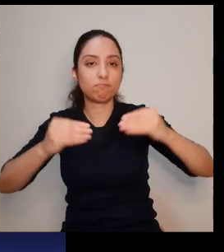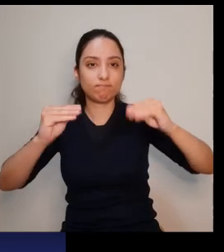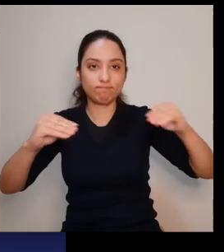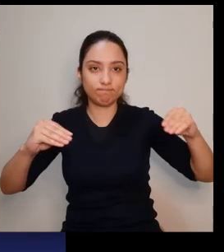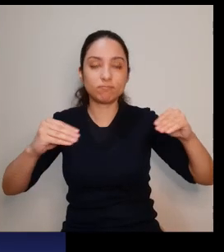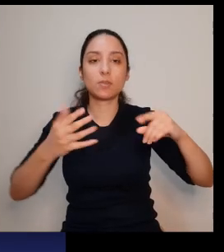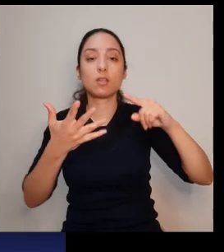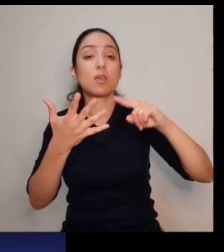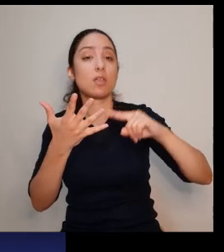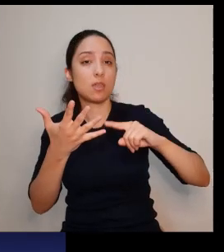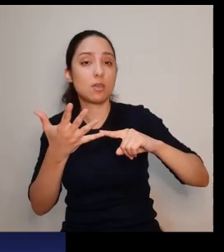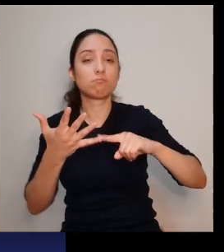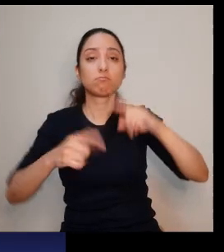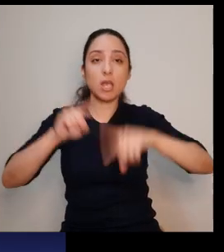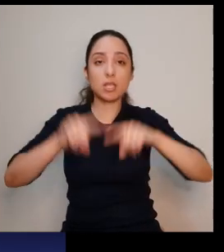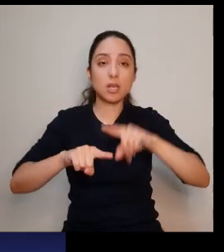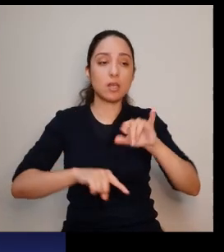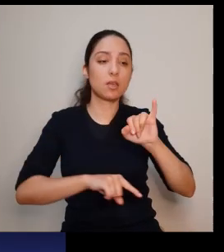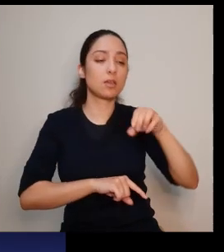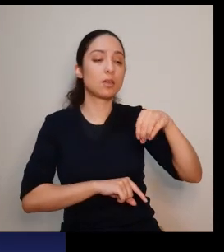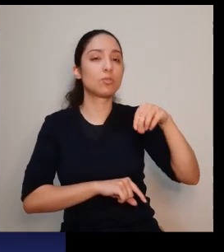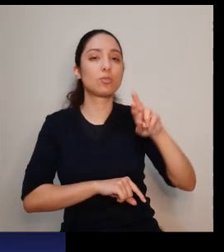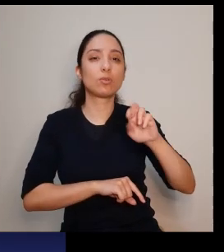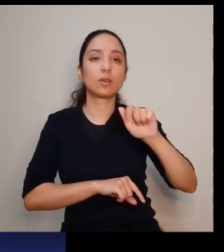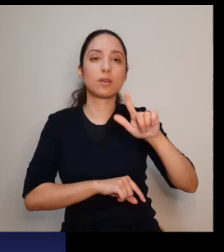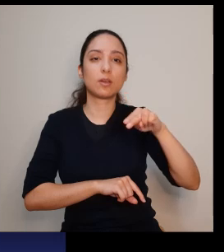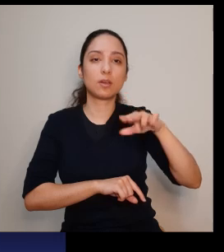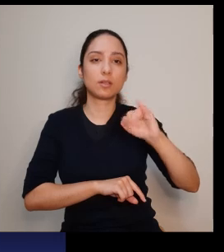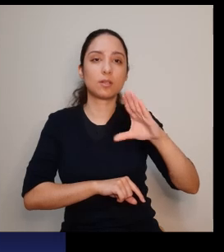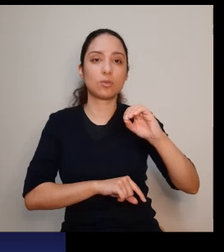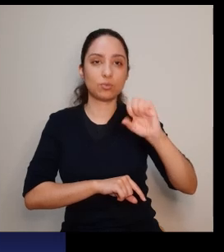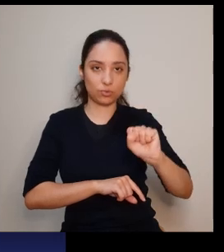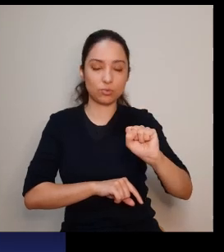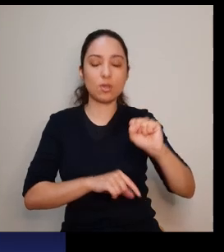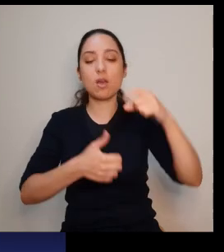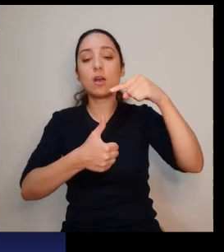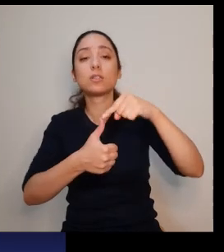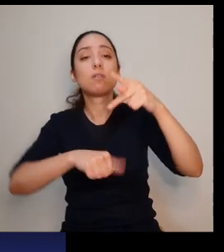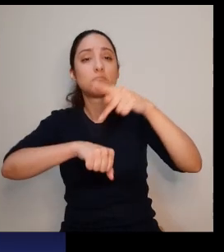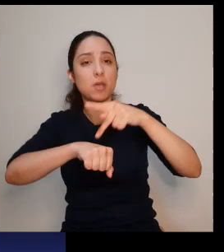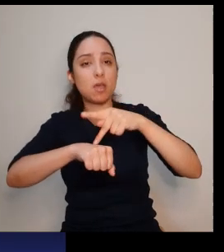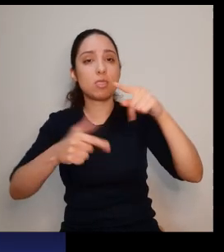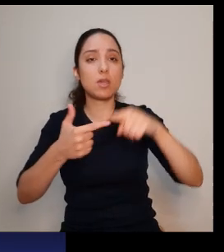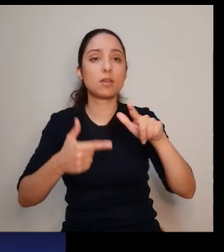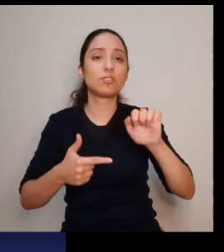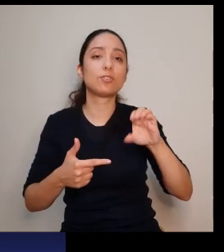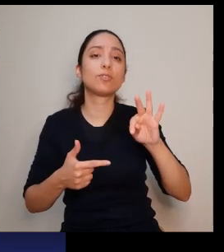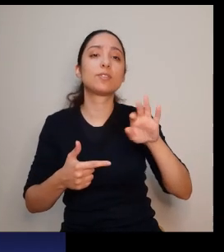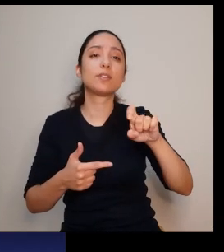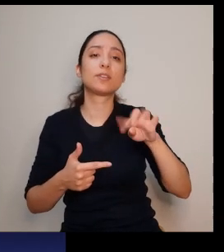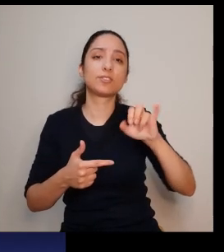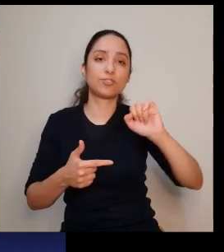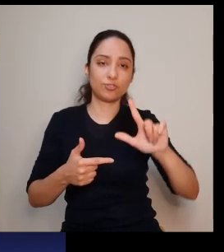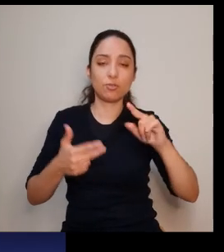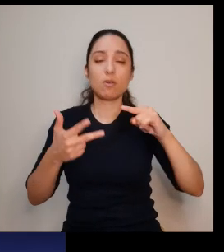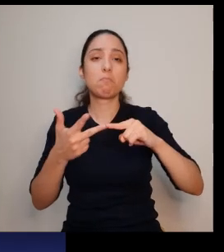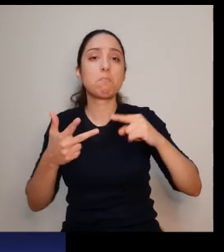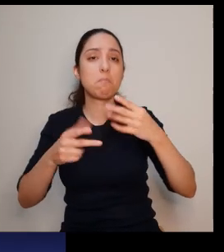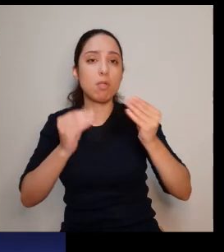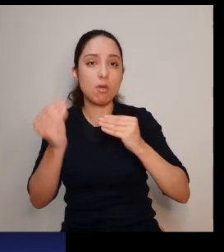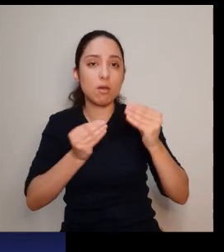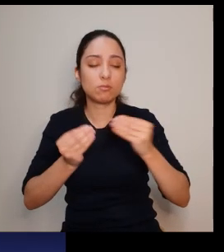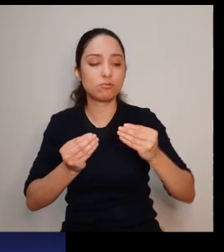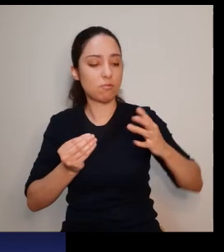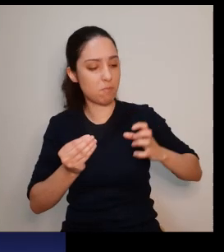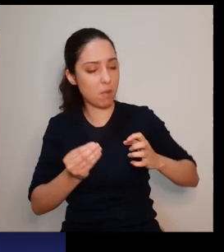orgânicas, materiais inorgânicos também, como pedras, e materiais sintéticos, como plásticos